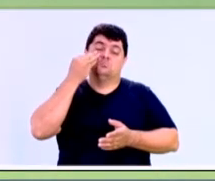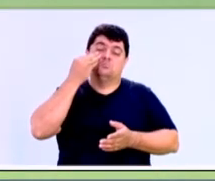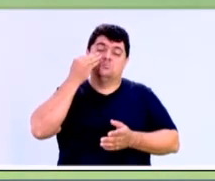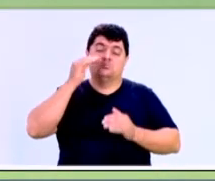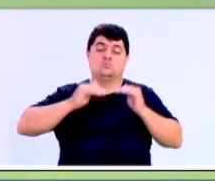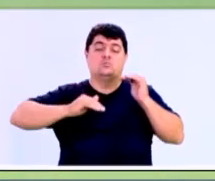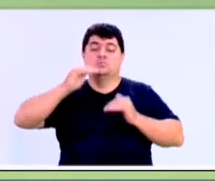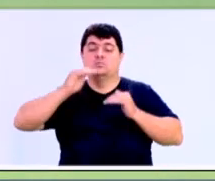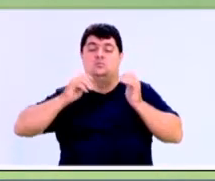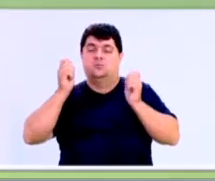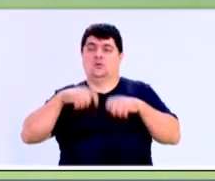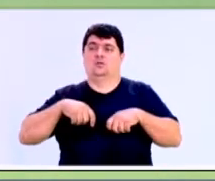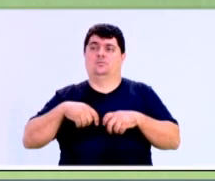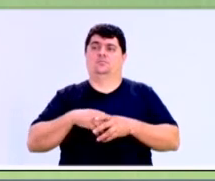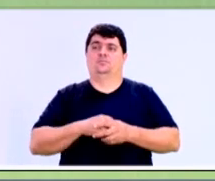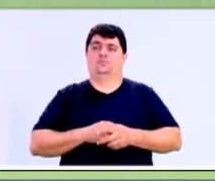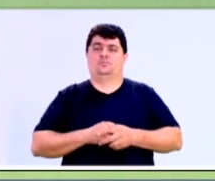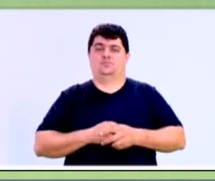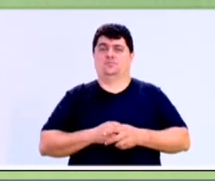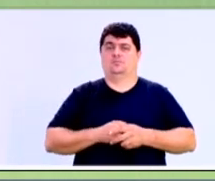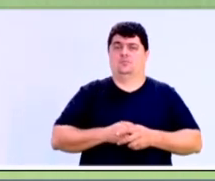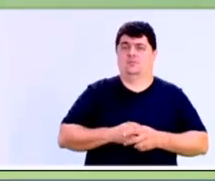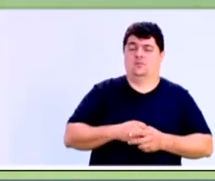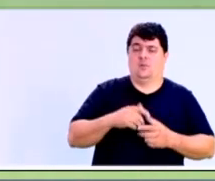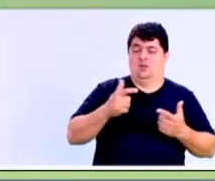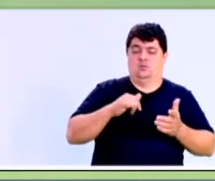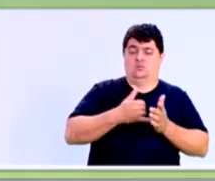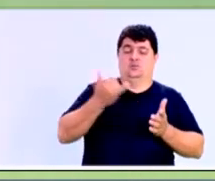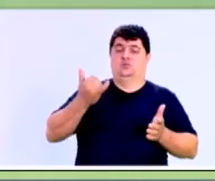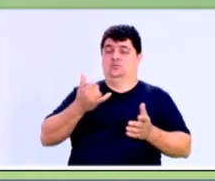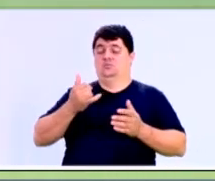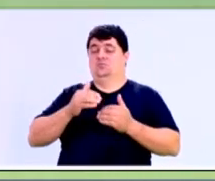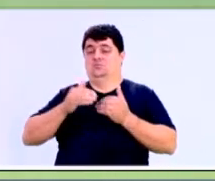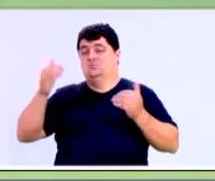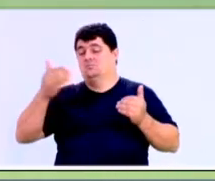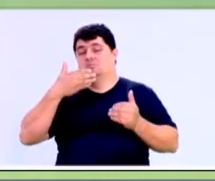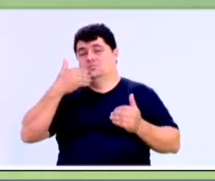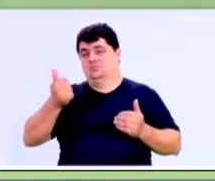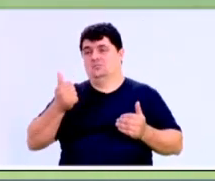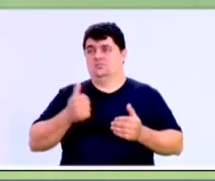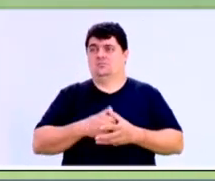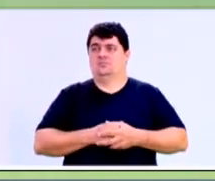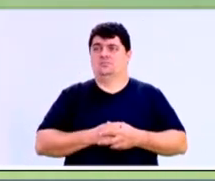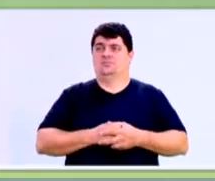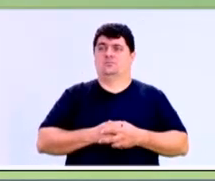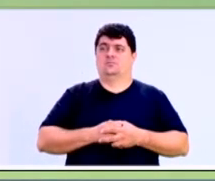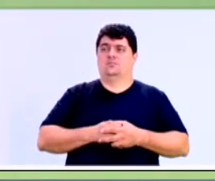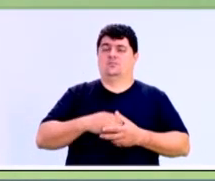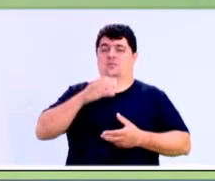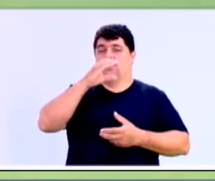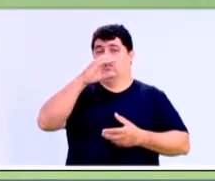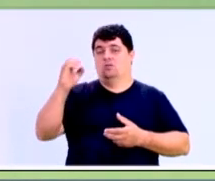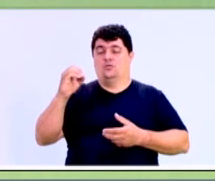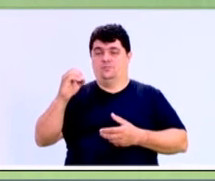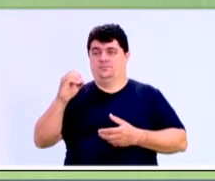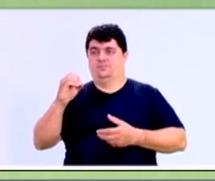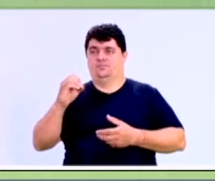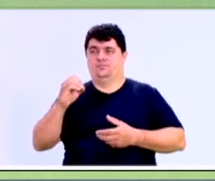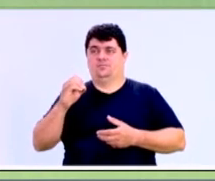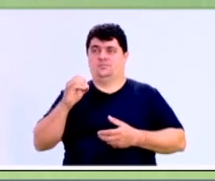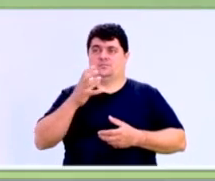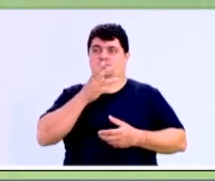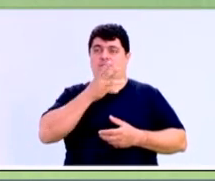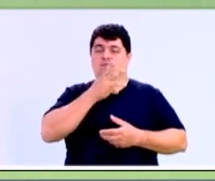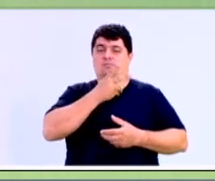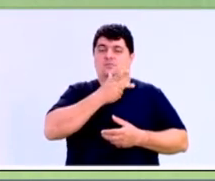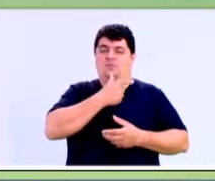isso aqui. Mas, em tese, sem juros, quanto maior tempo, melhor você trabalha o dinheiro. Ciclo operacional, o tempo que eu demoro